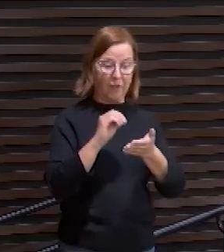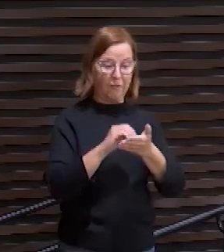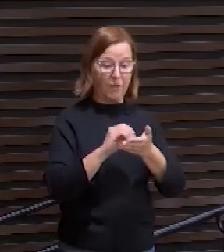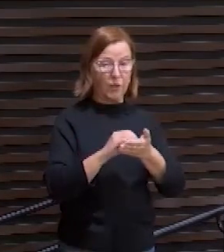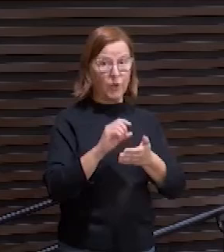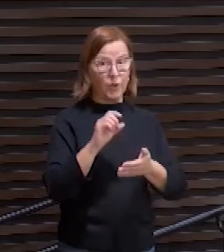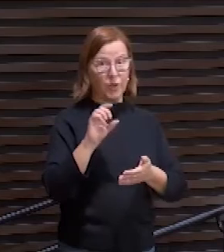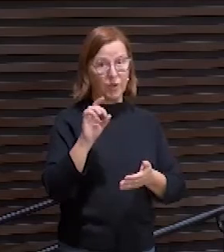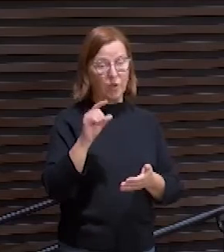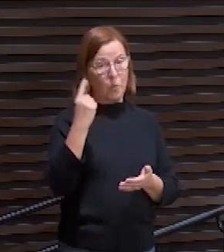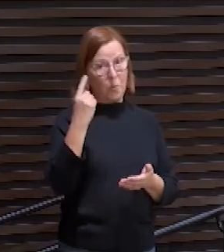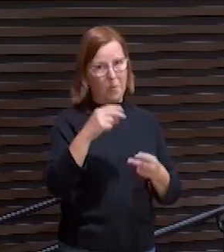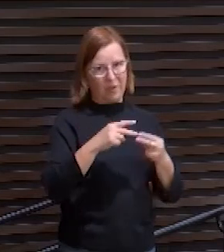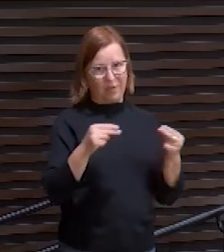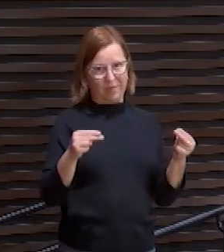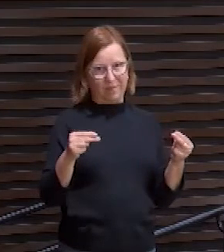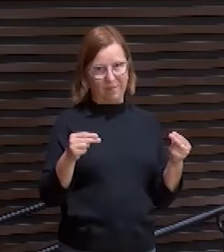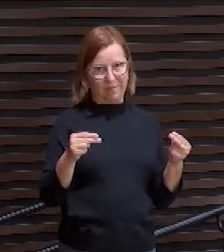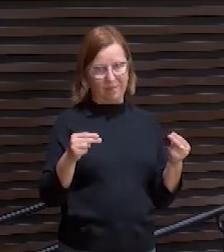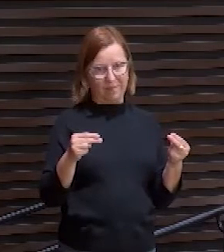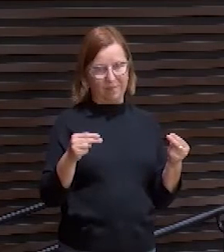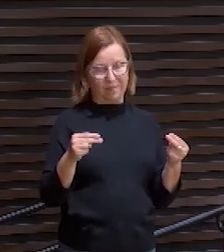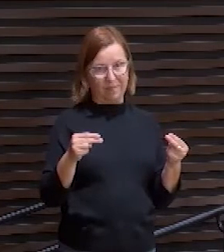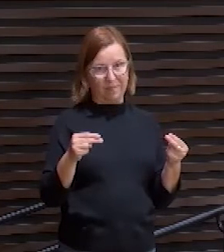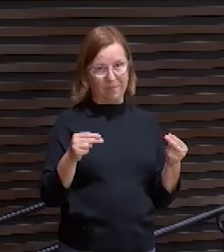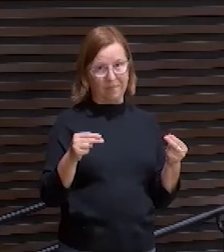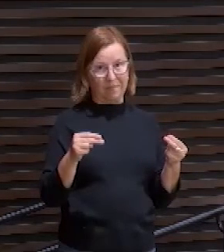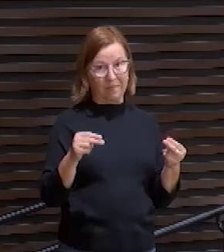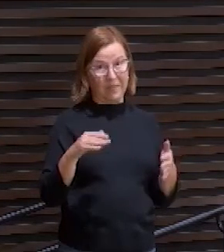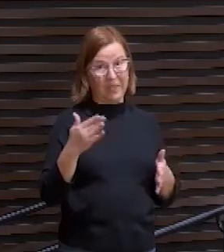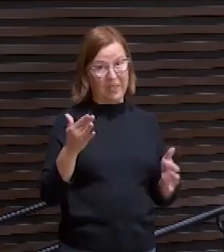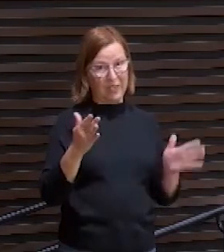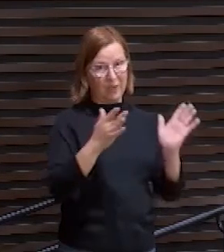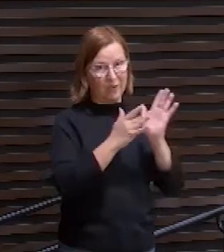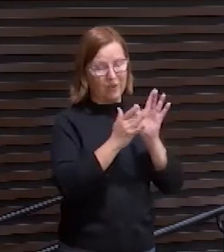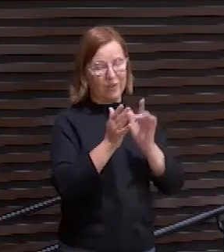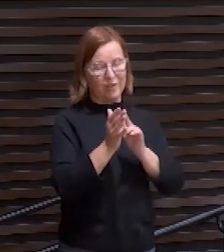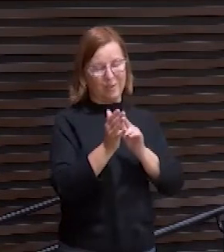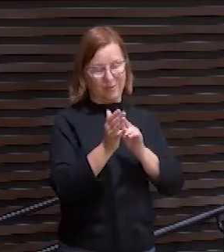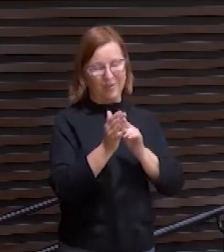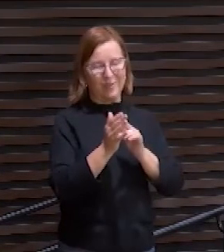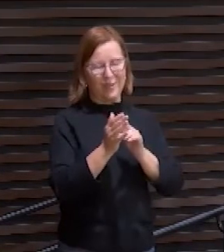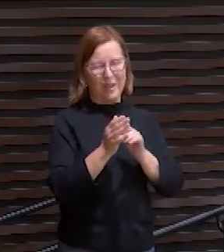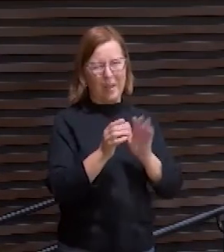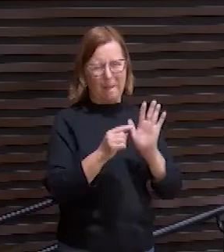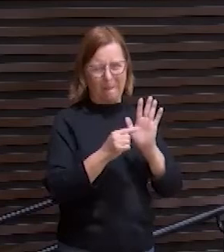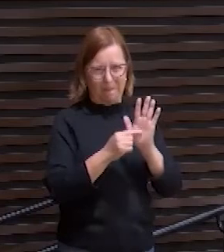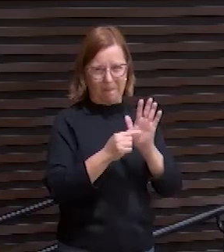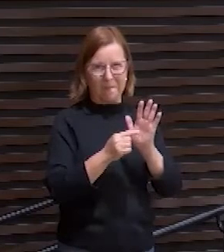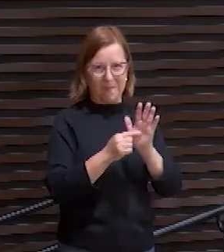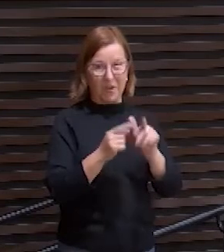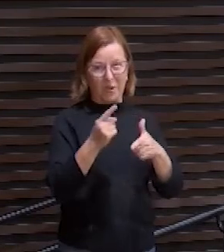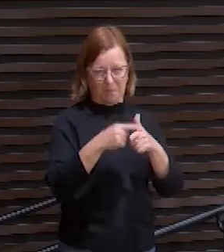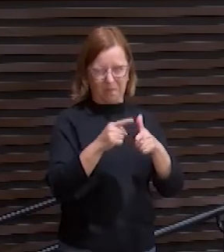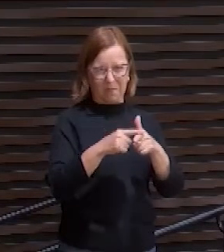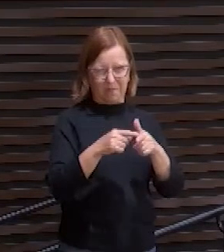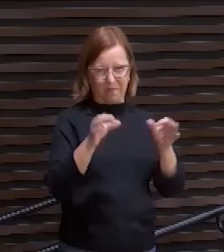coisinha. Aí Jesus, ele vai lá e toca na ferida.